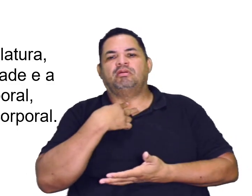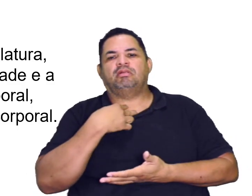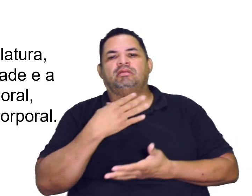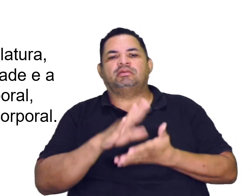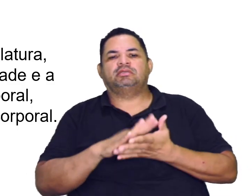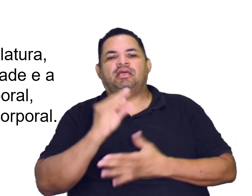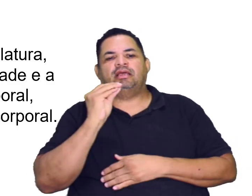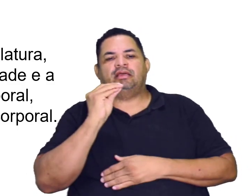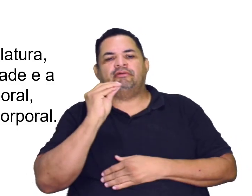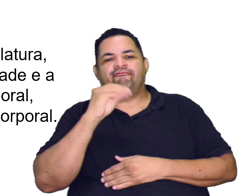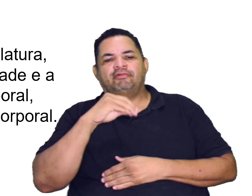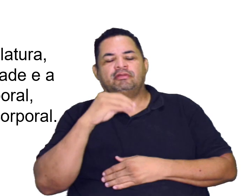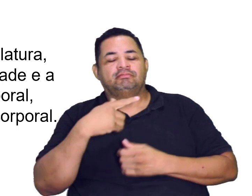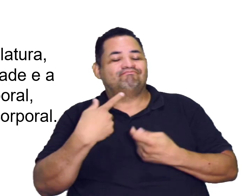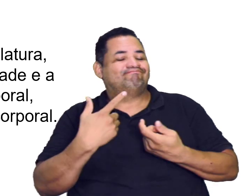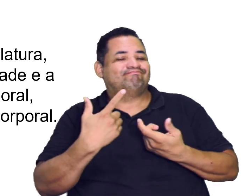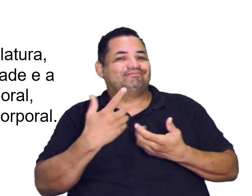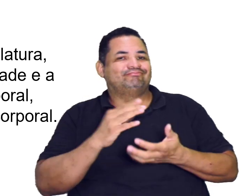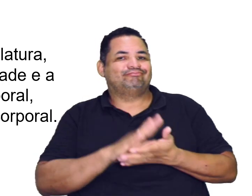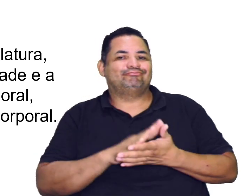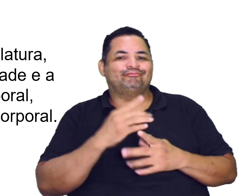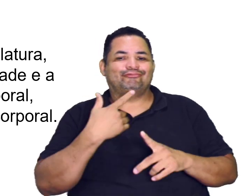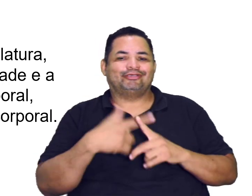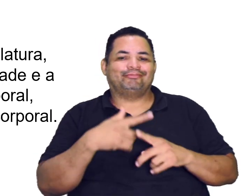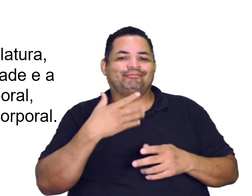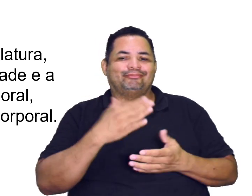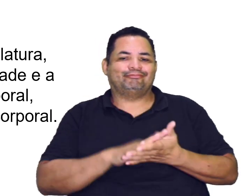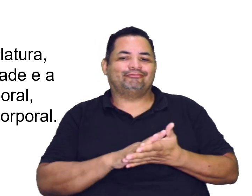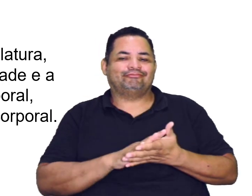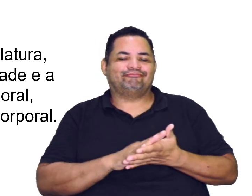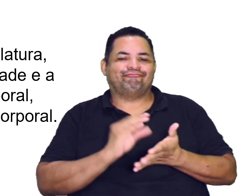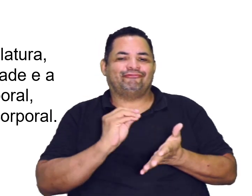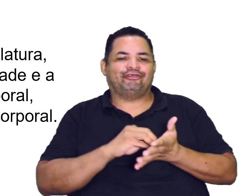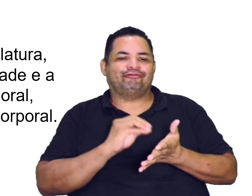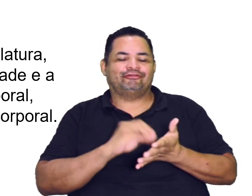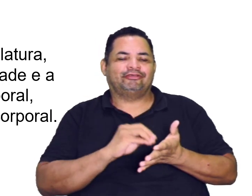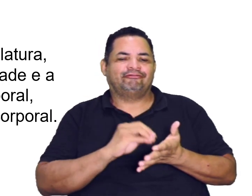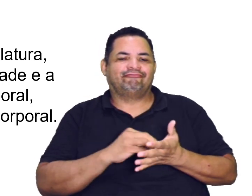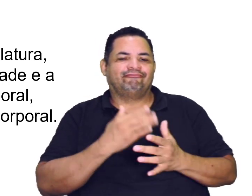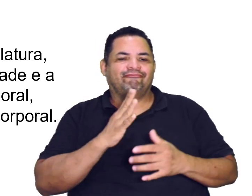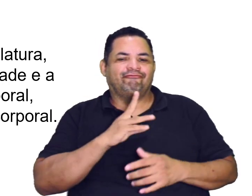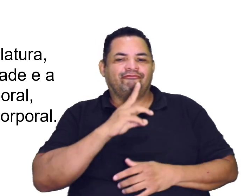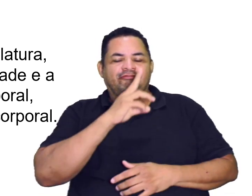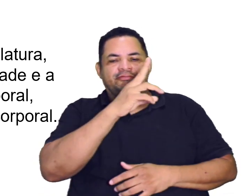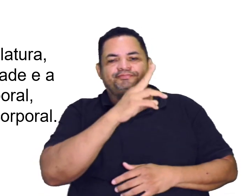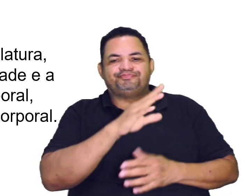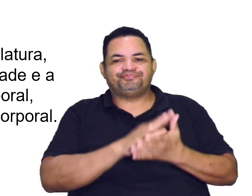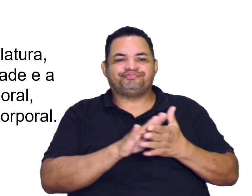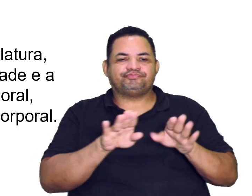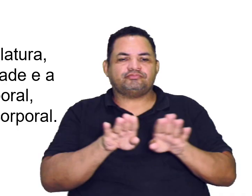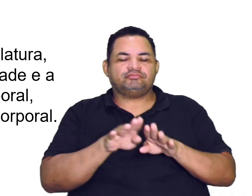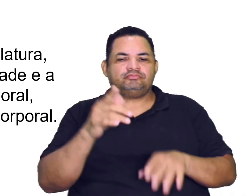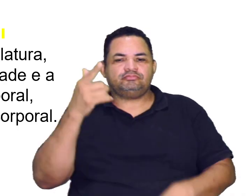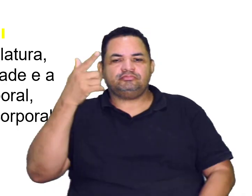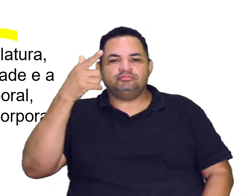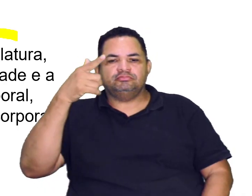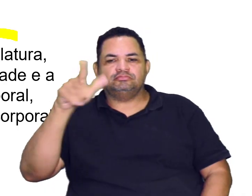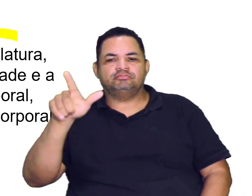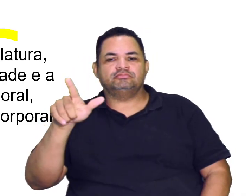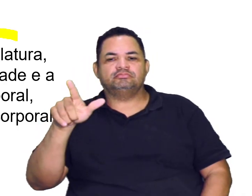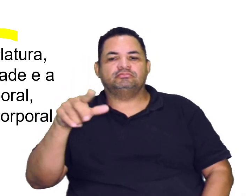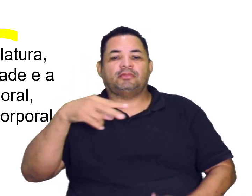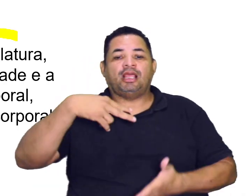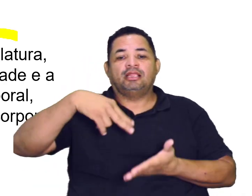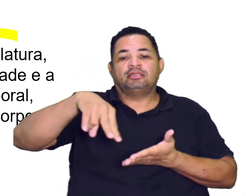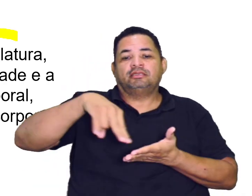corpo flácido, senão a gente não tem força, né? E trabalhar essa força precisa trabalhar na musculação. Eu também consigo, através aí